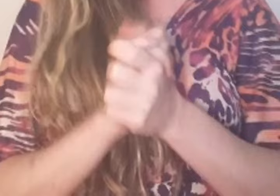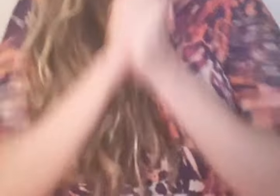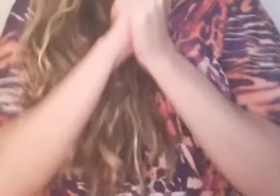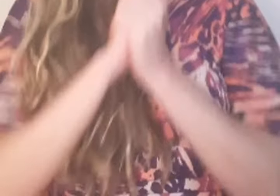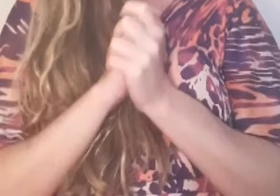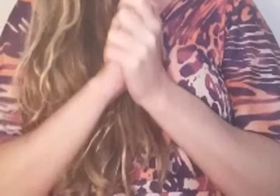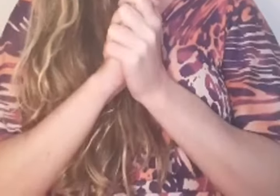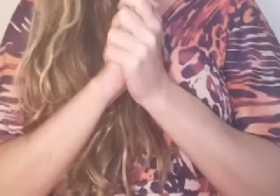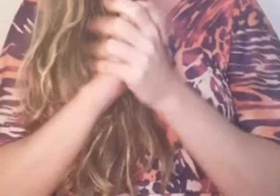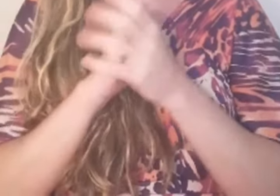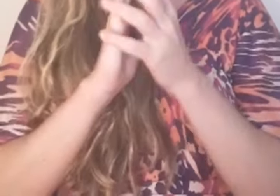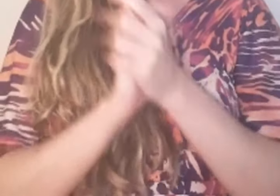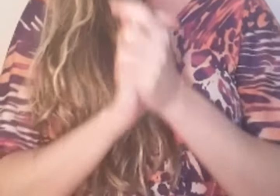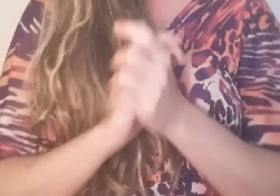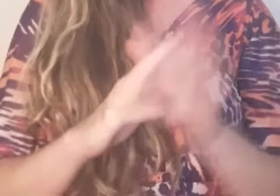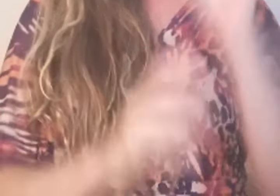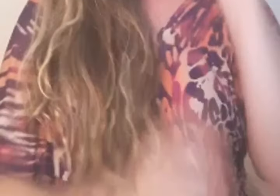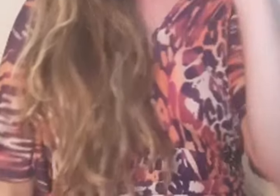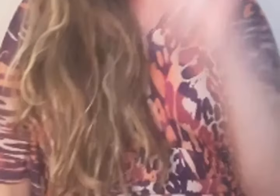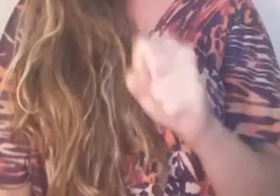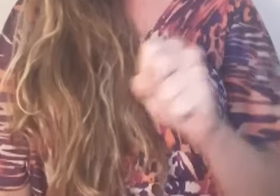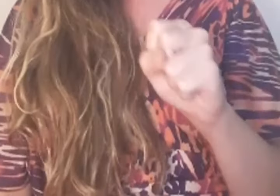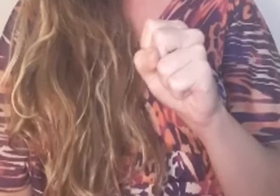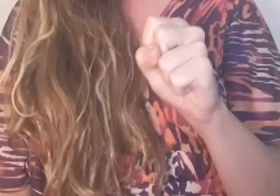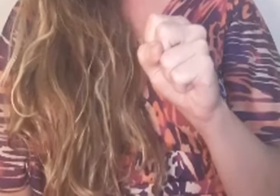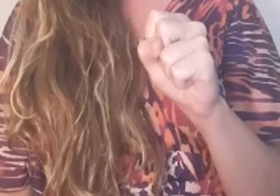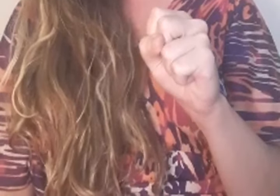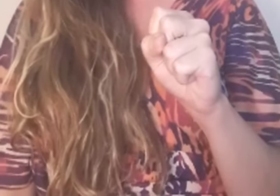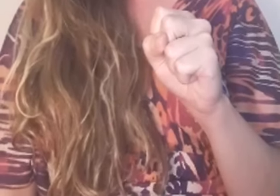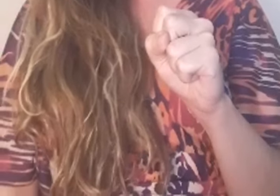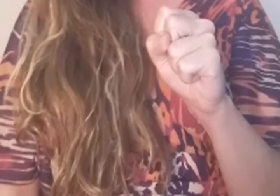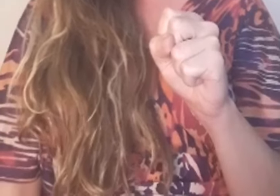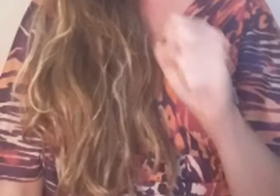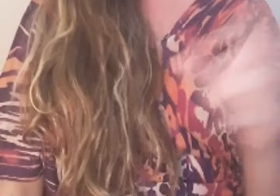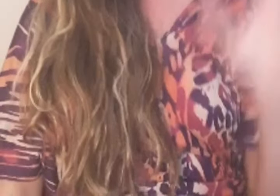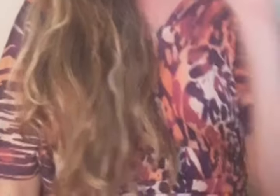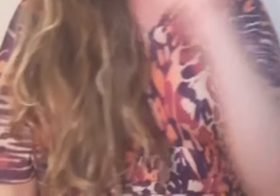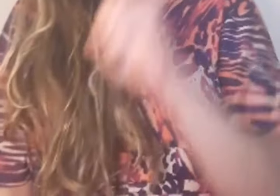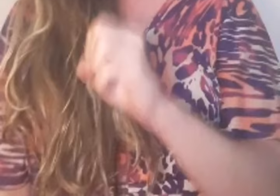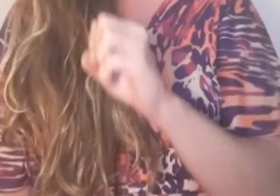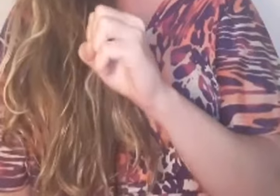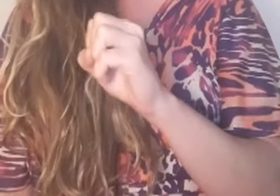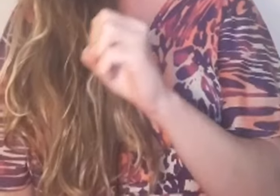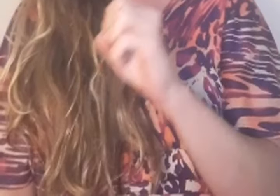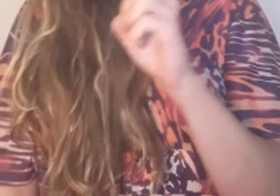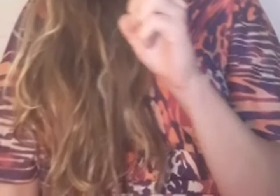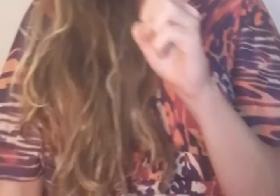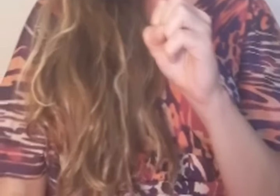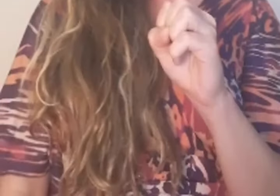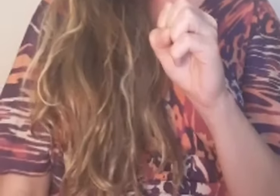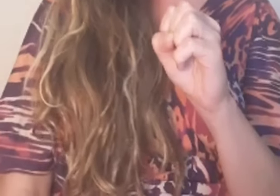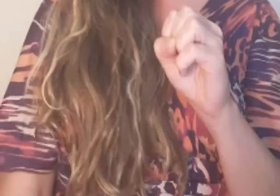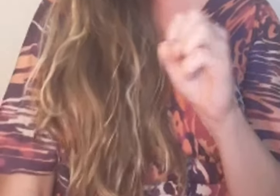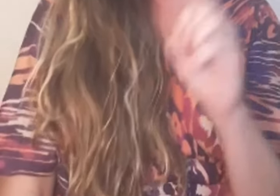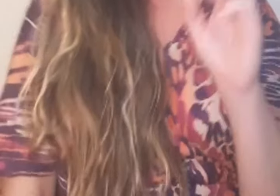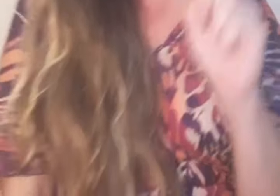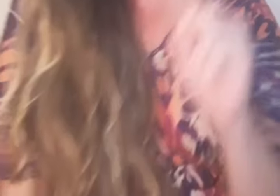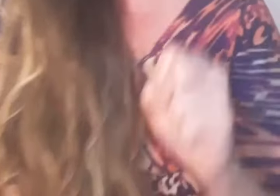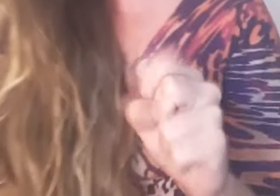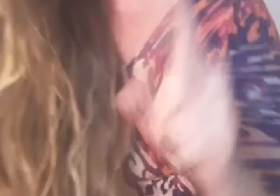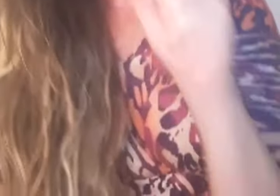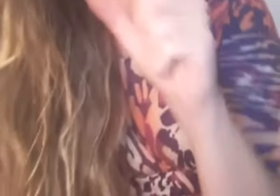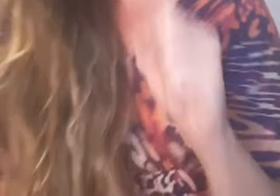gente bacana. Eu sou a Thalita, pra quem não me conhece. Daqui a pouquinho eu vou fazer minha autodescrição. Só